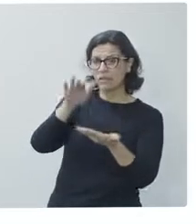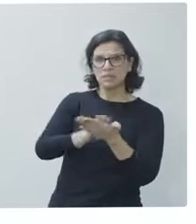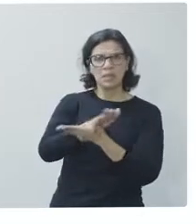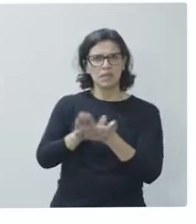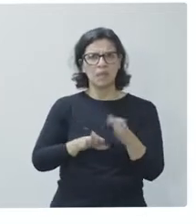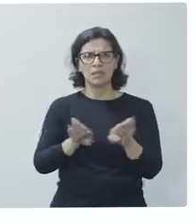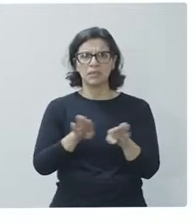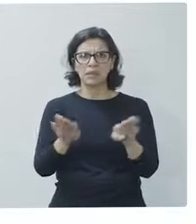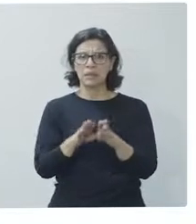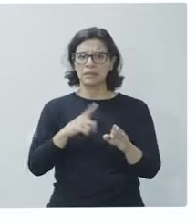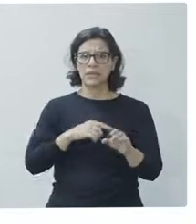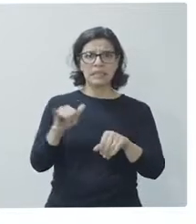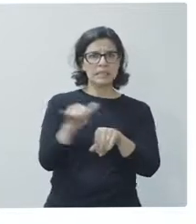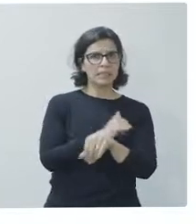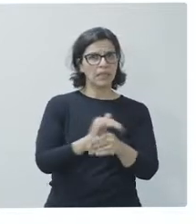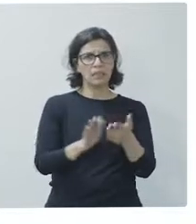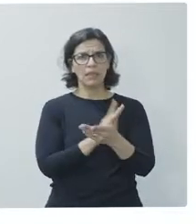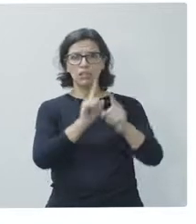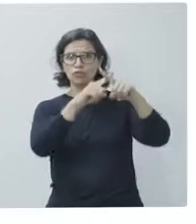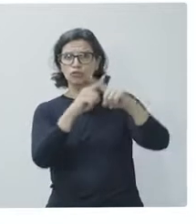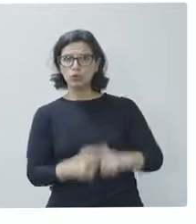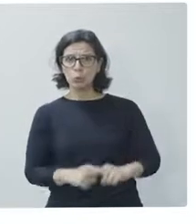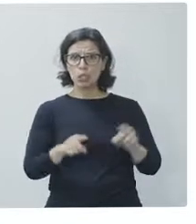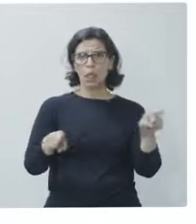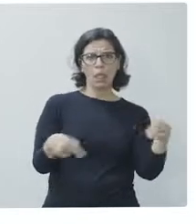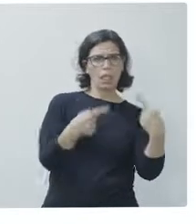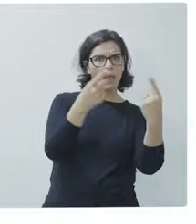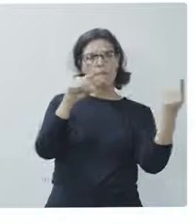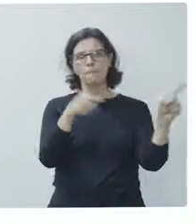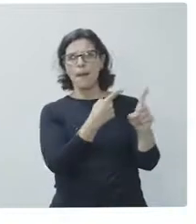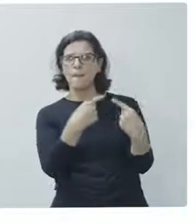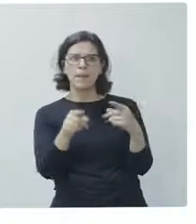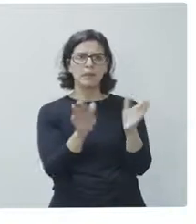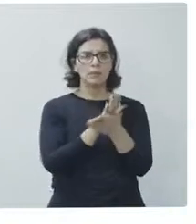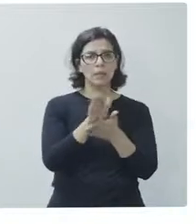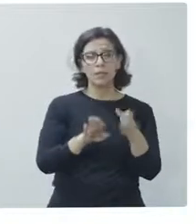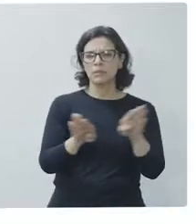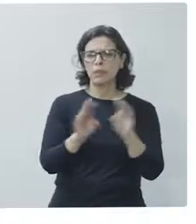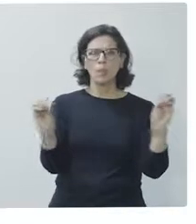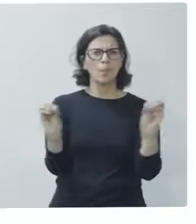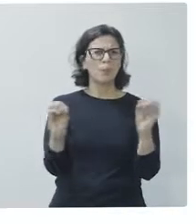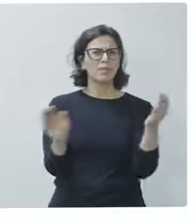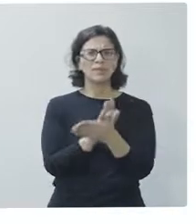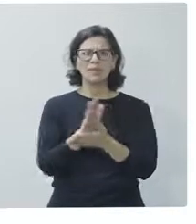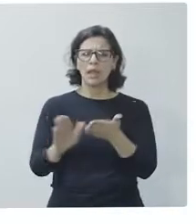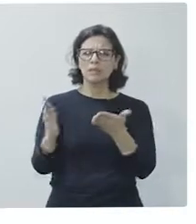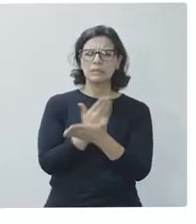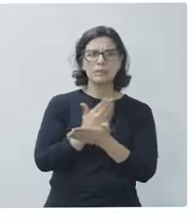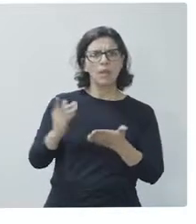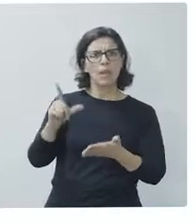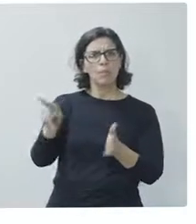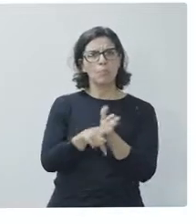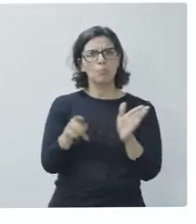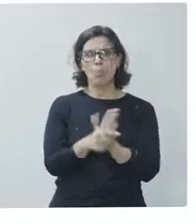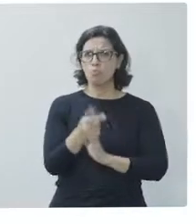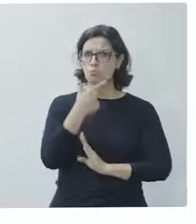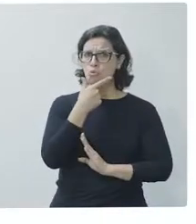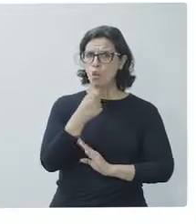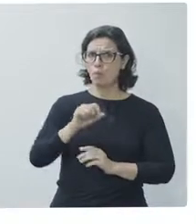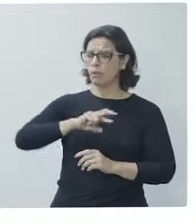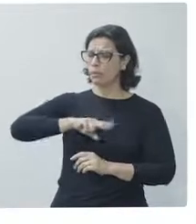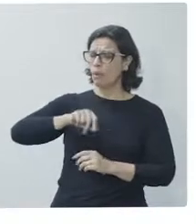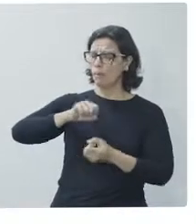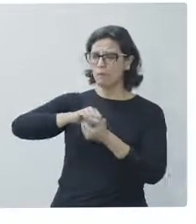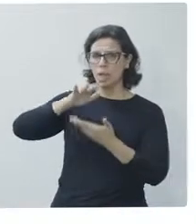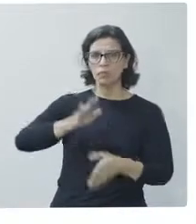nem de grande perícia em torneios e duelos com espadas, nem de nada que o distinguisse como homem não